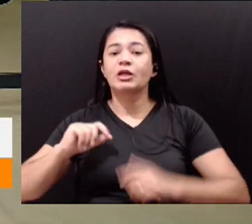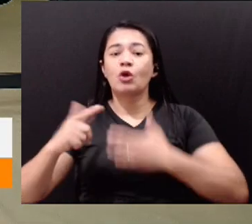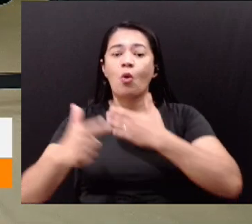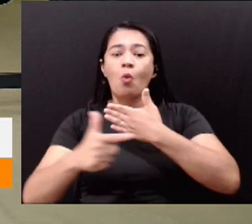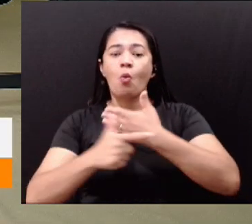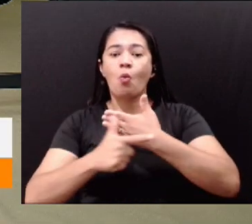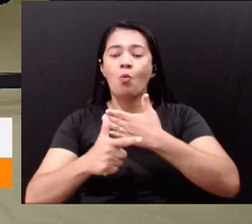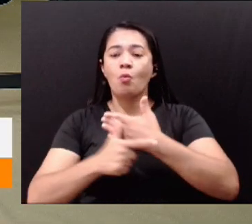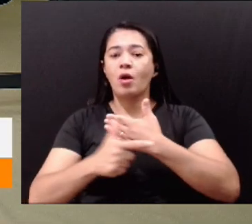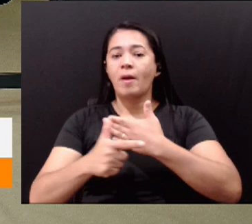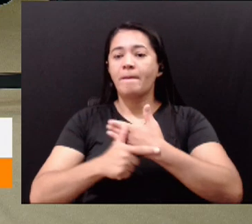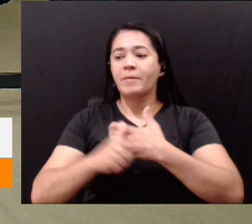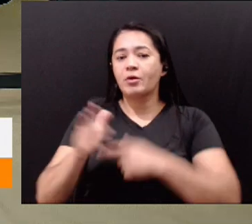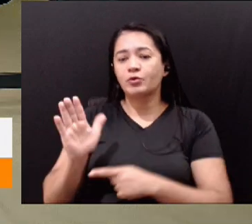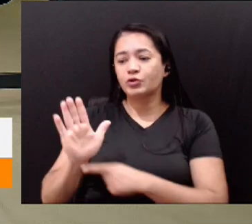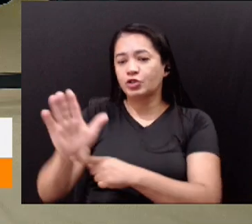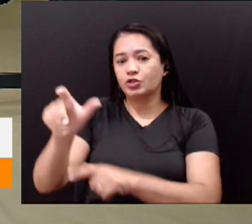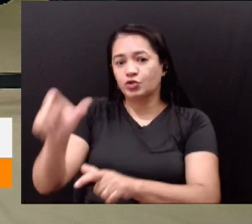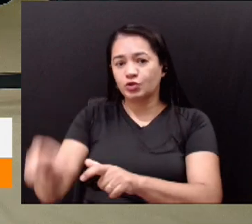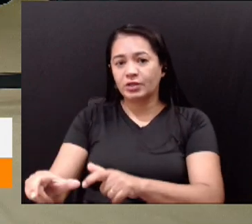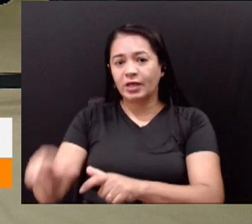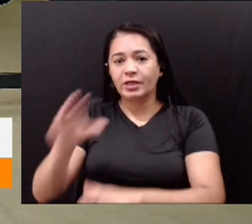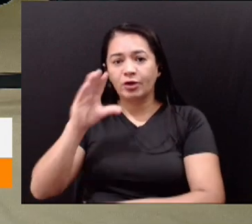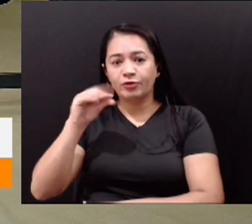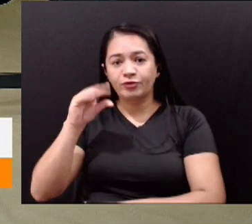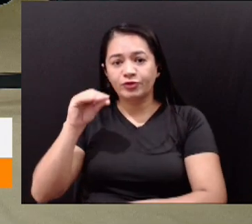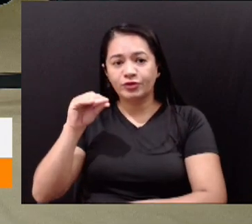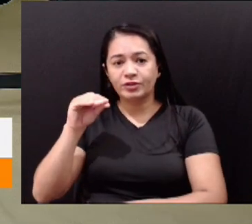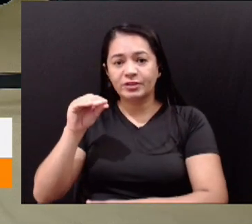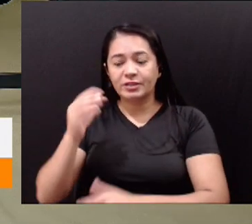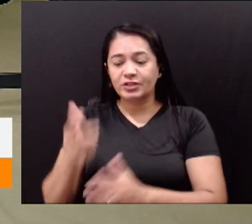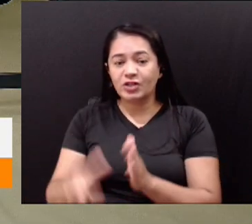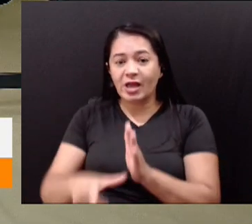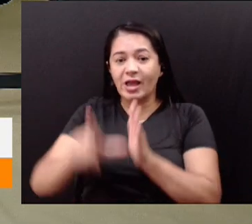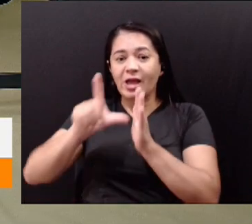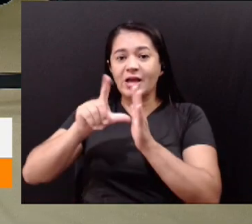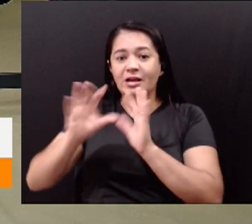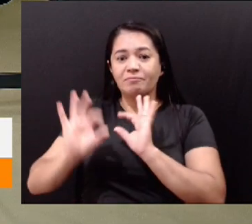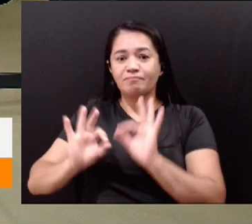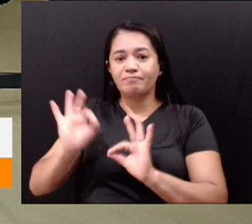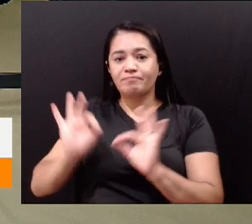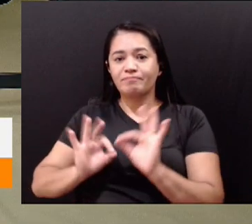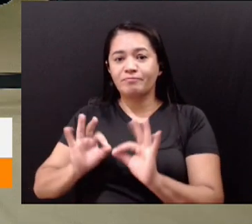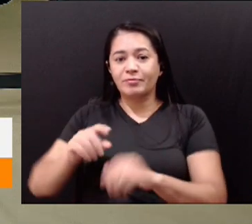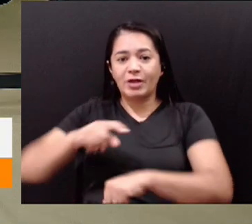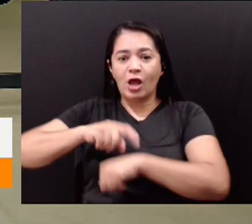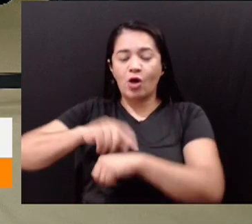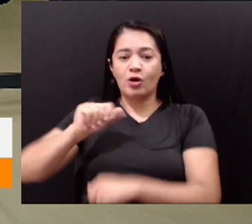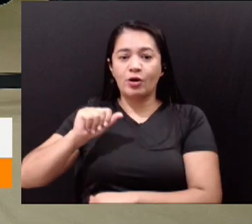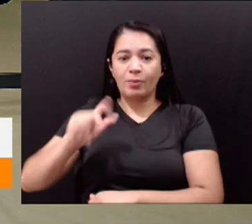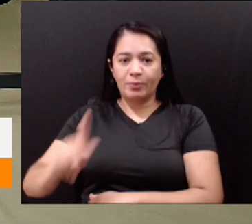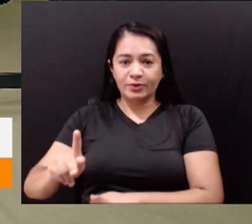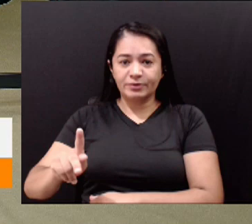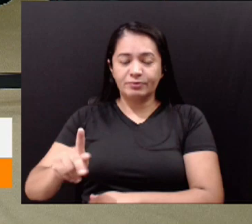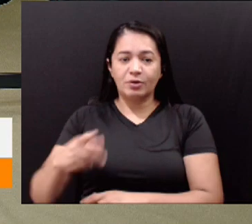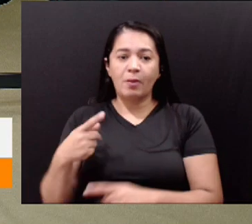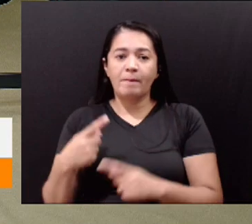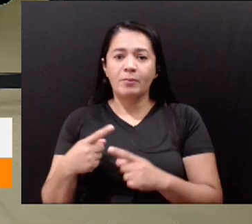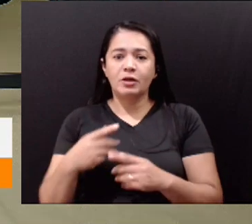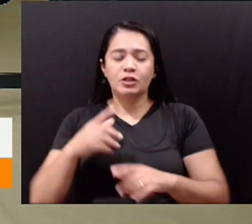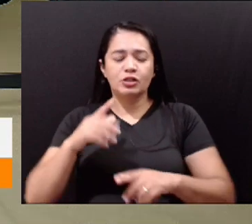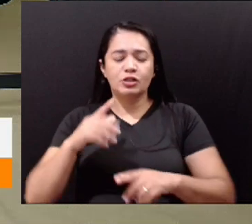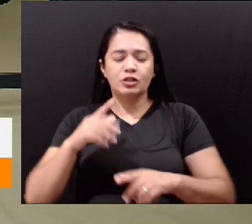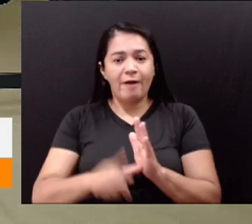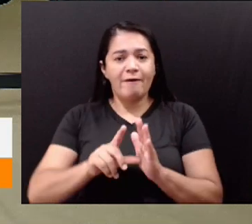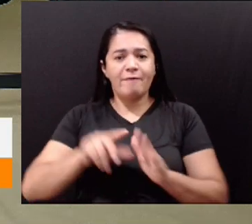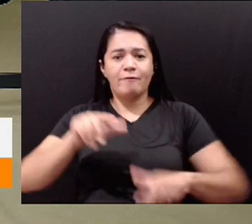aquele colaborador, na preparação, né, dessa aposentadoria. Então tem todo um trabalho pré-aposentadoria,